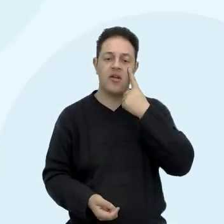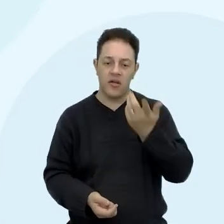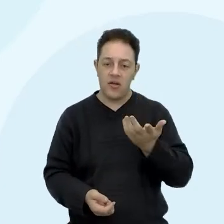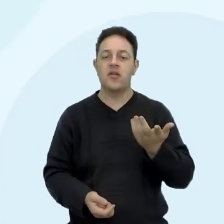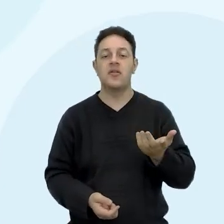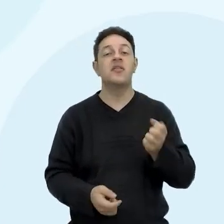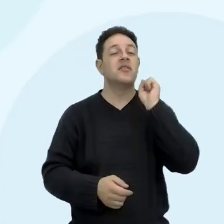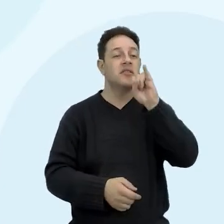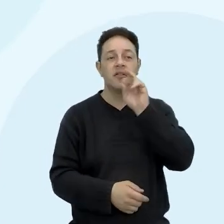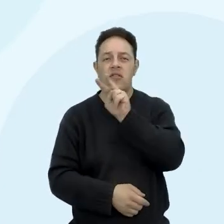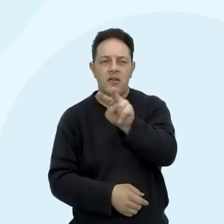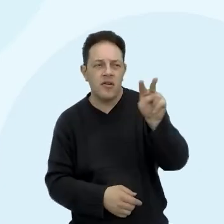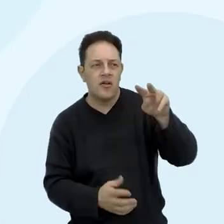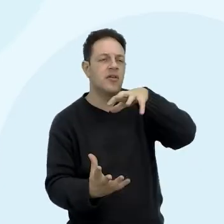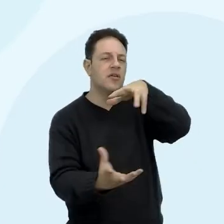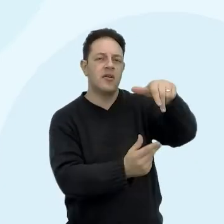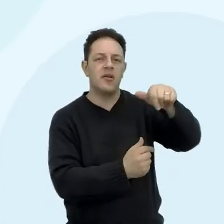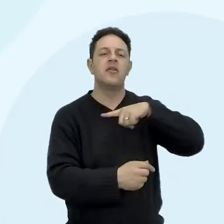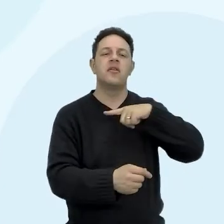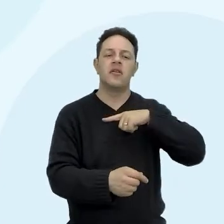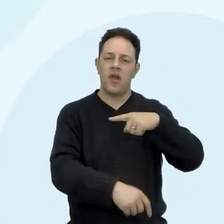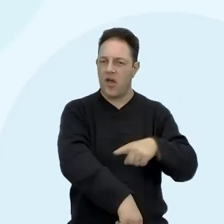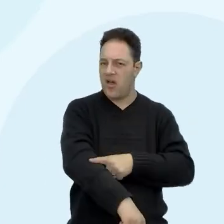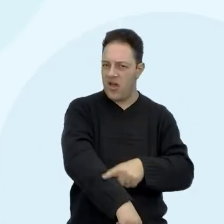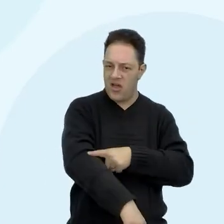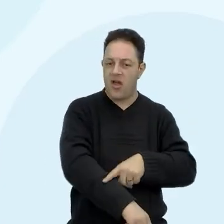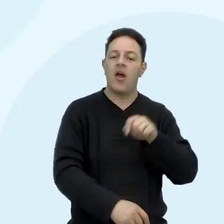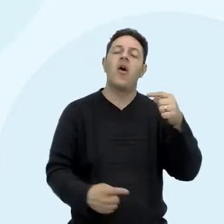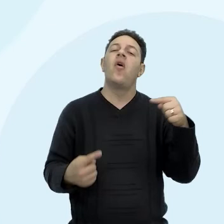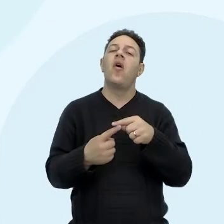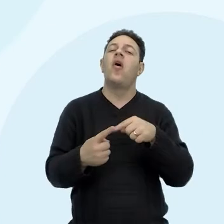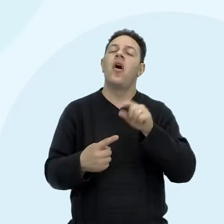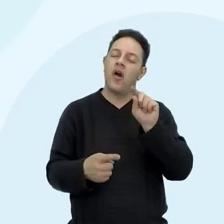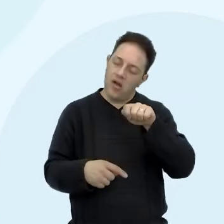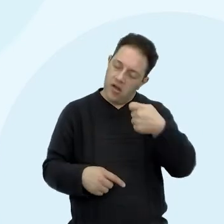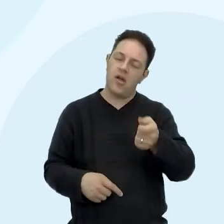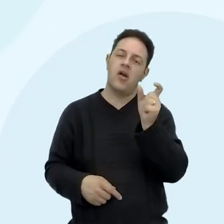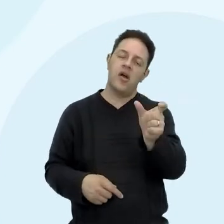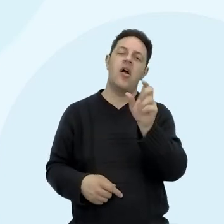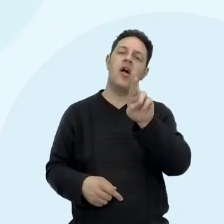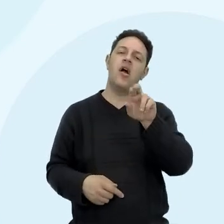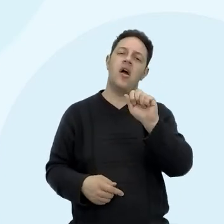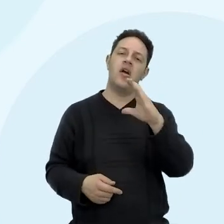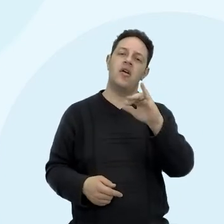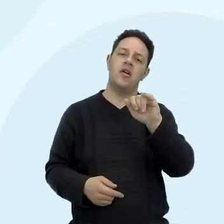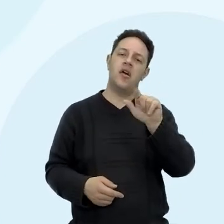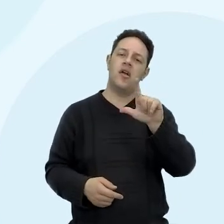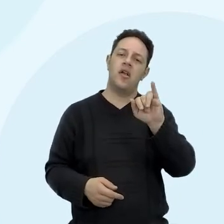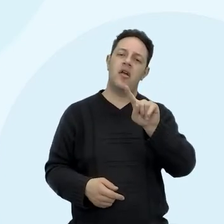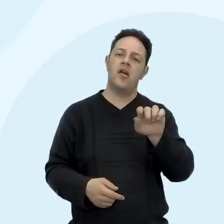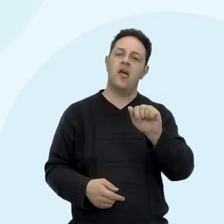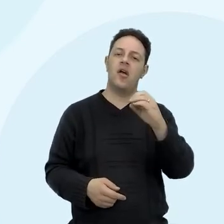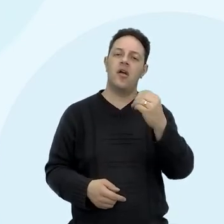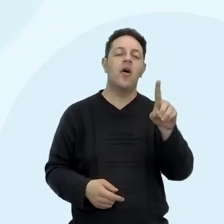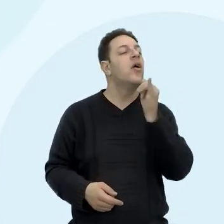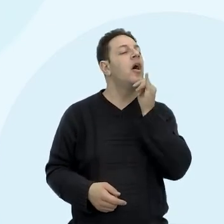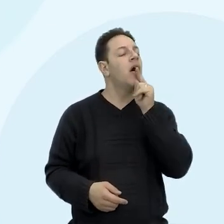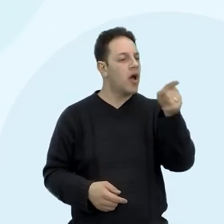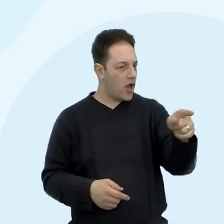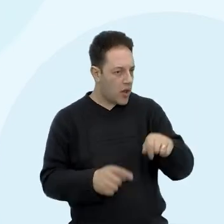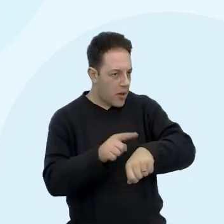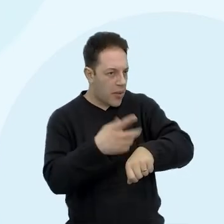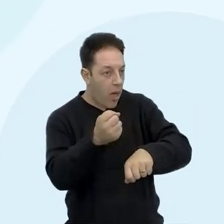eu falei para vocês no começo, isso então tem a ver com a racialização, né? Então tem a ver com a classificação